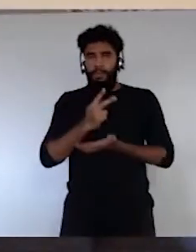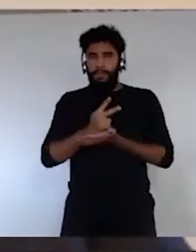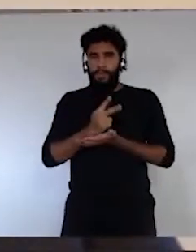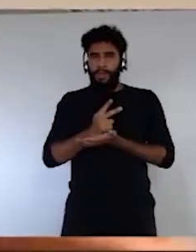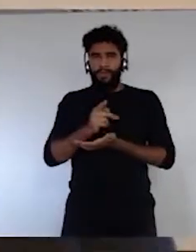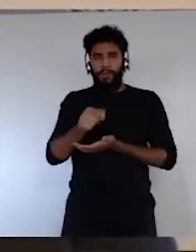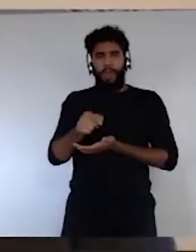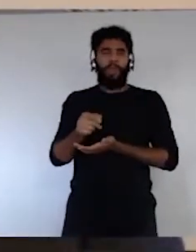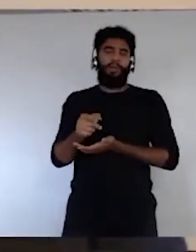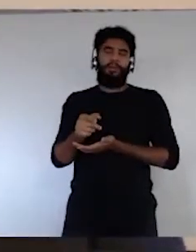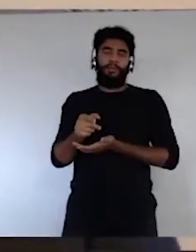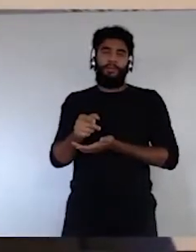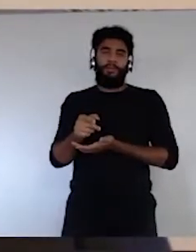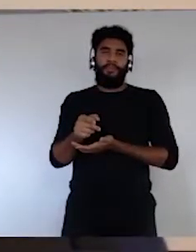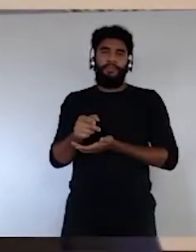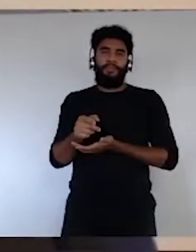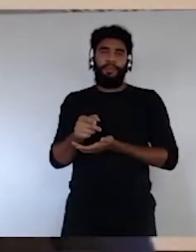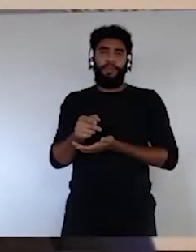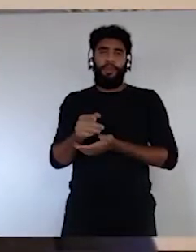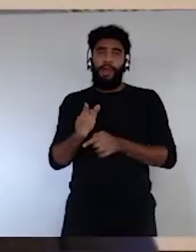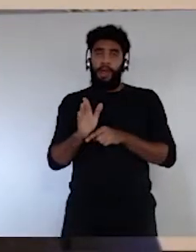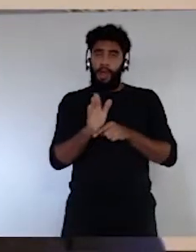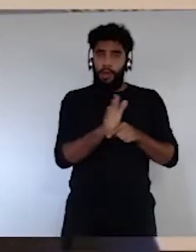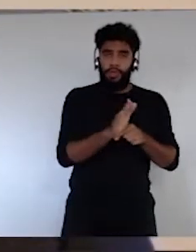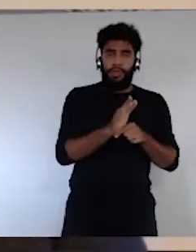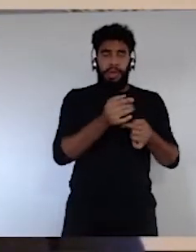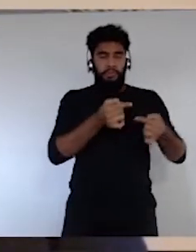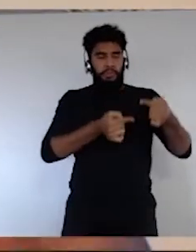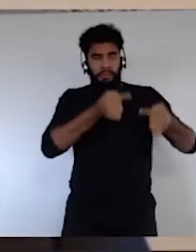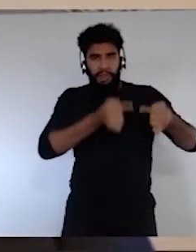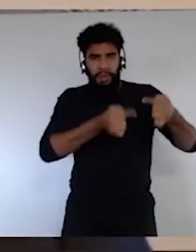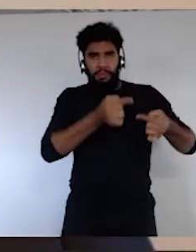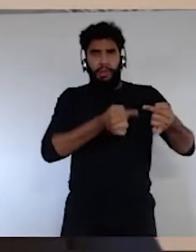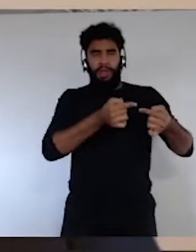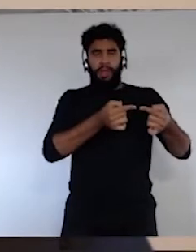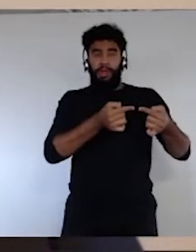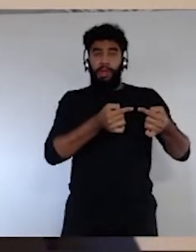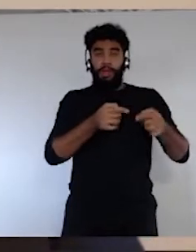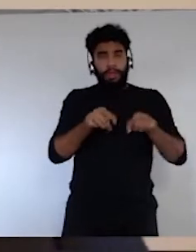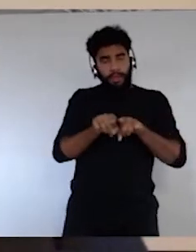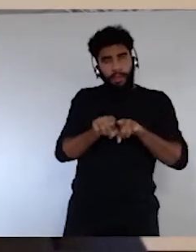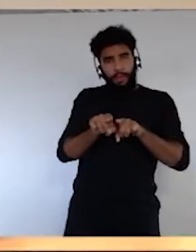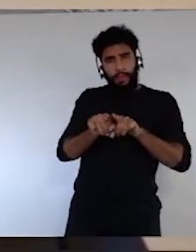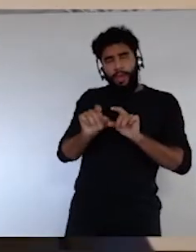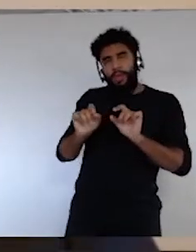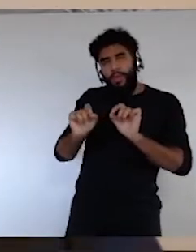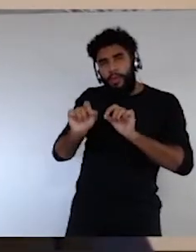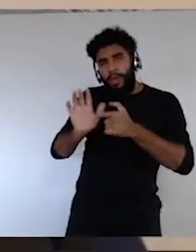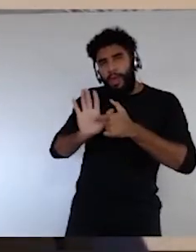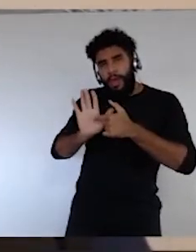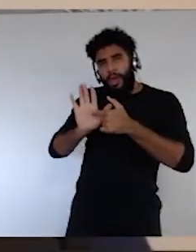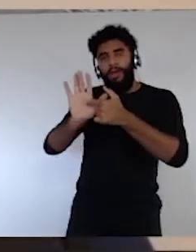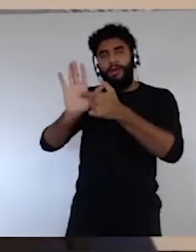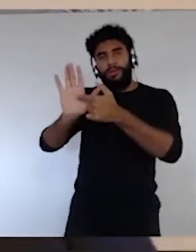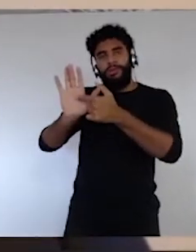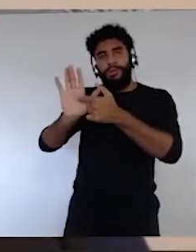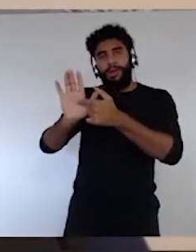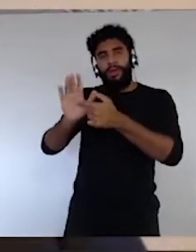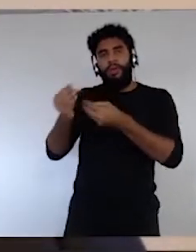possam, eventualmente, contemplar alguma crítica, elas sejam vistas também como uma forma